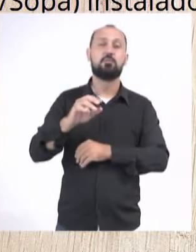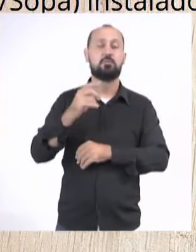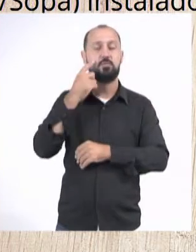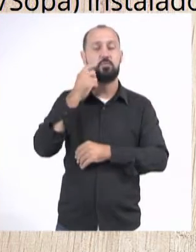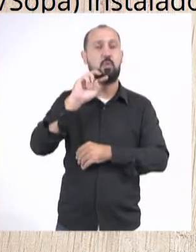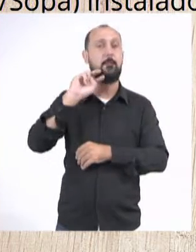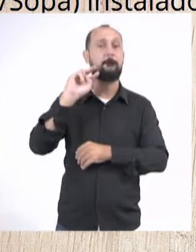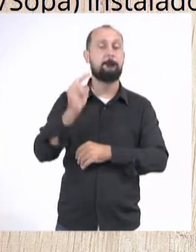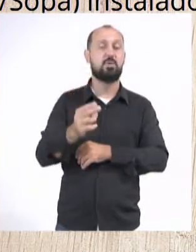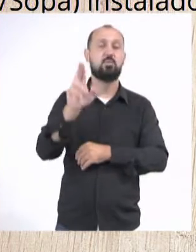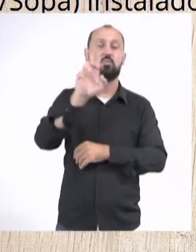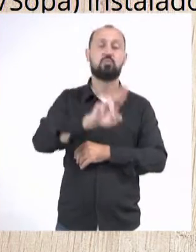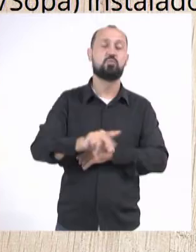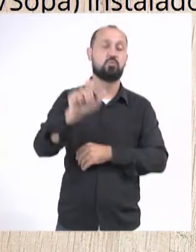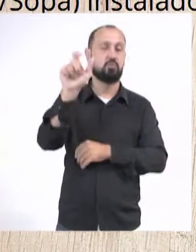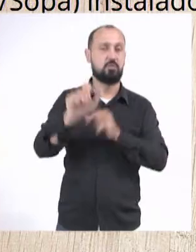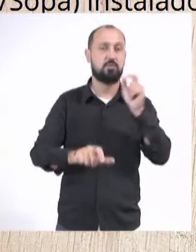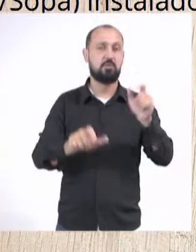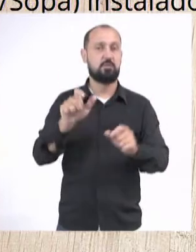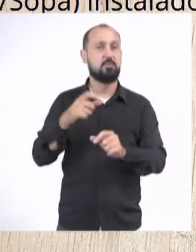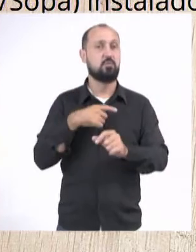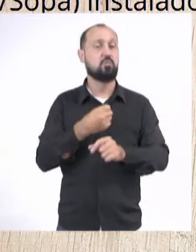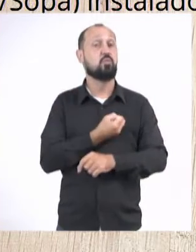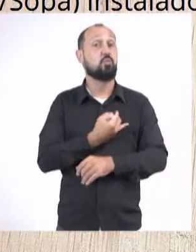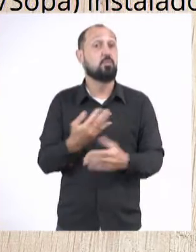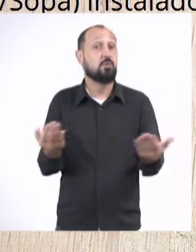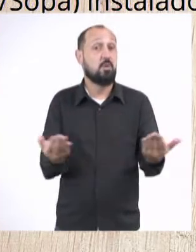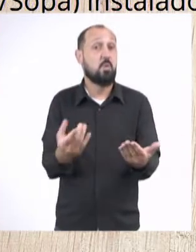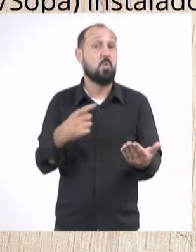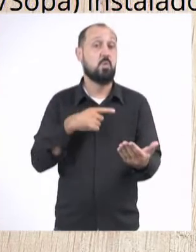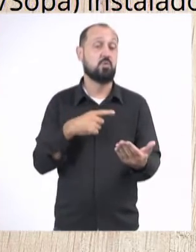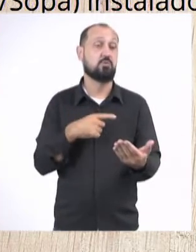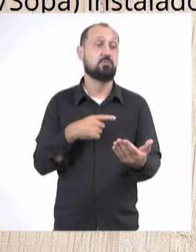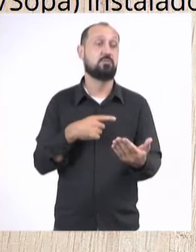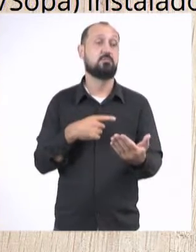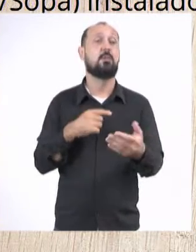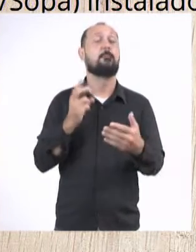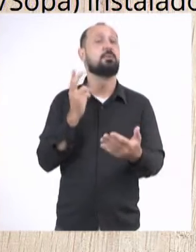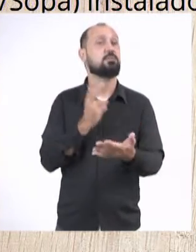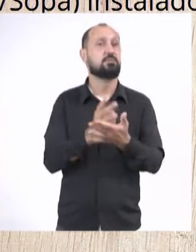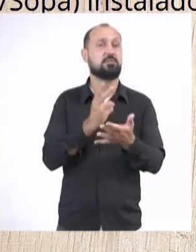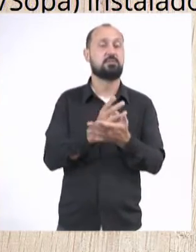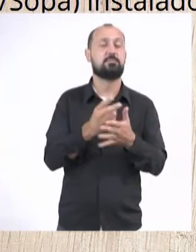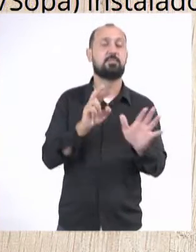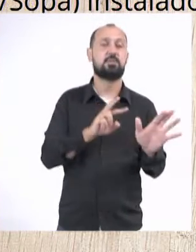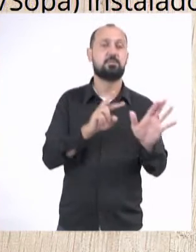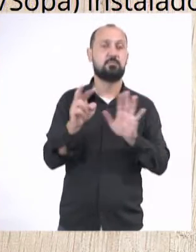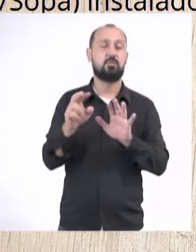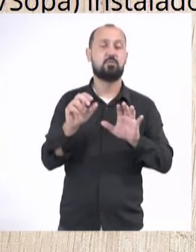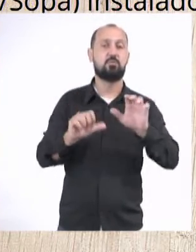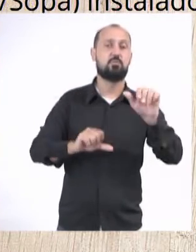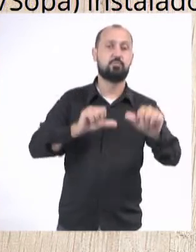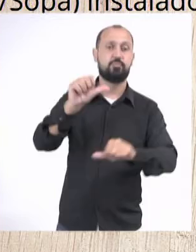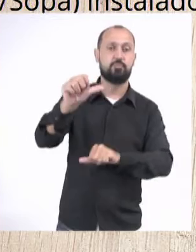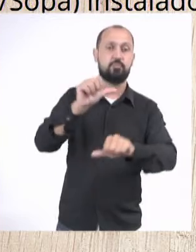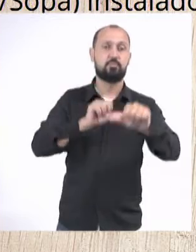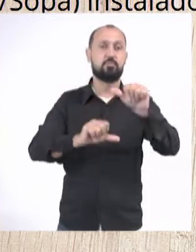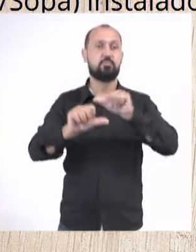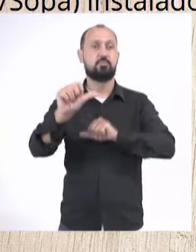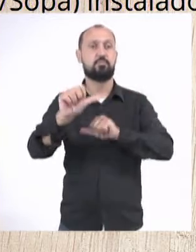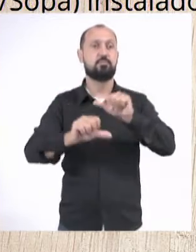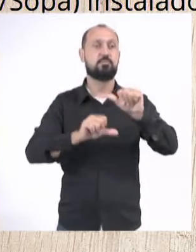2.000 usuários, eu falo do número que nós temos hoje, mas semanalmente esse número